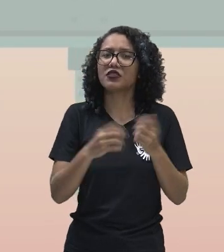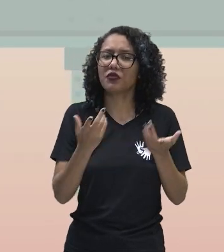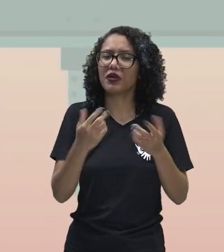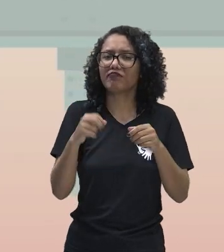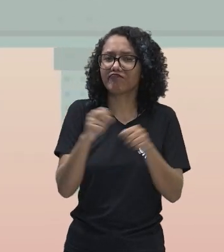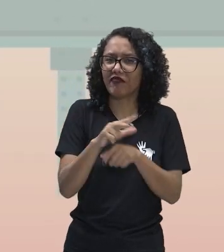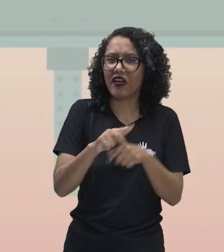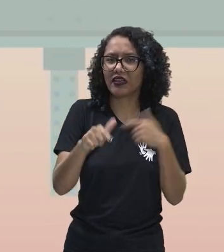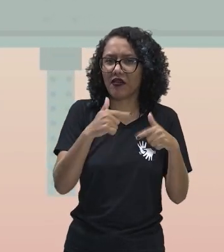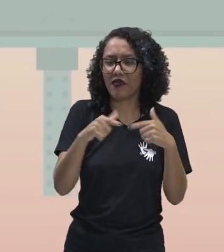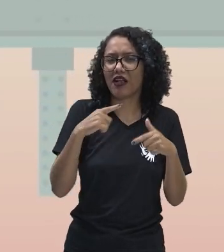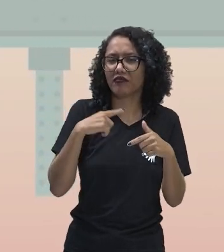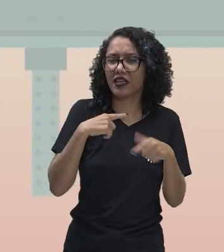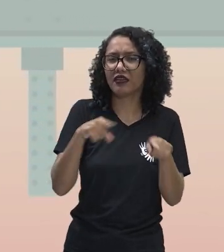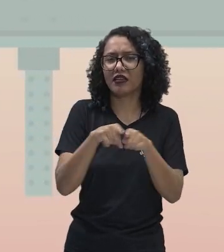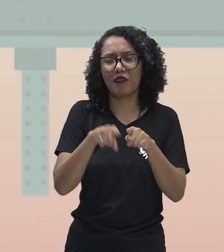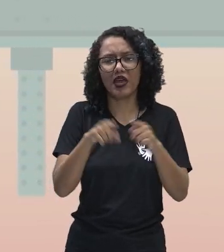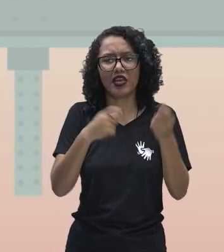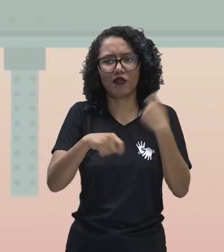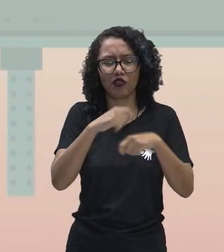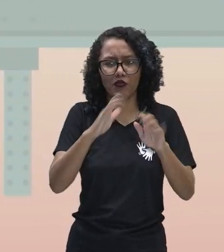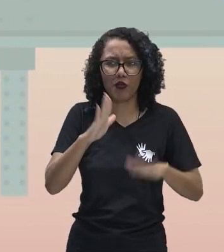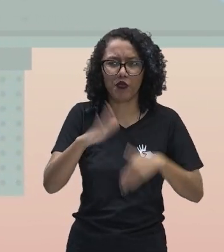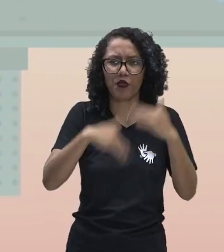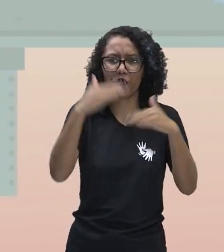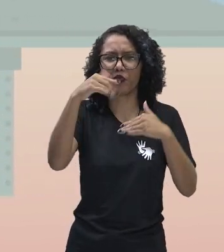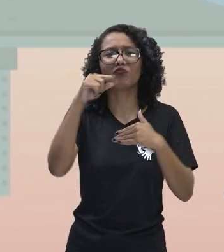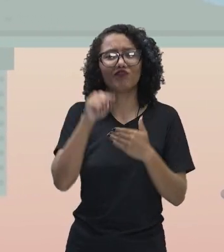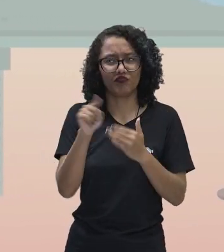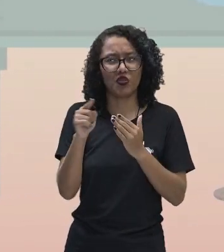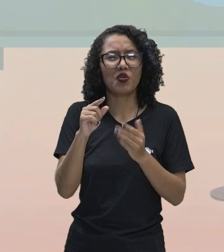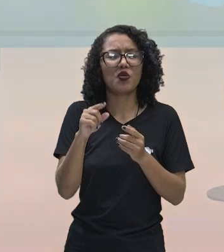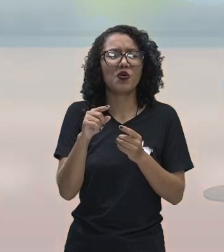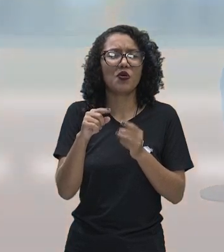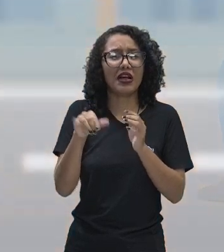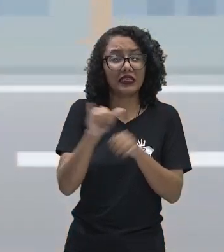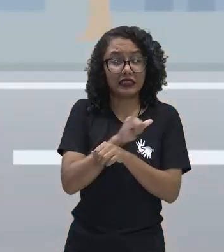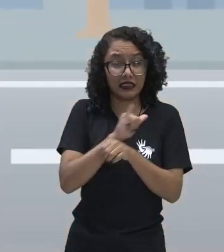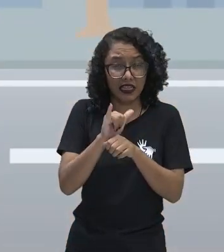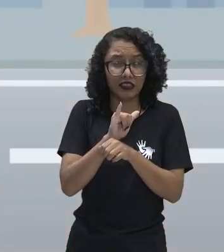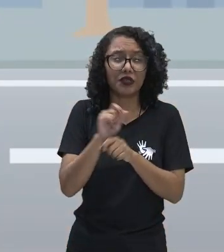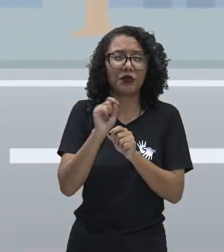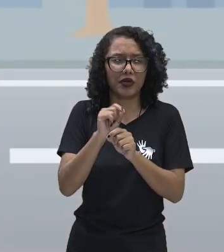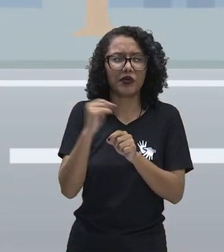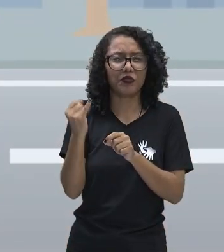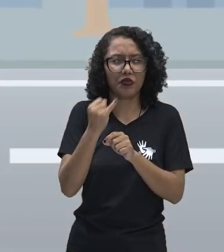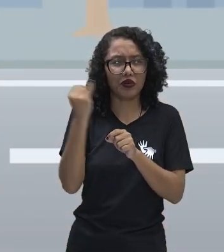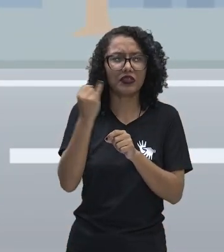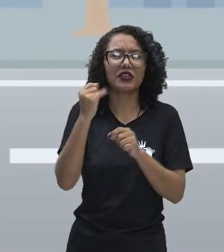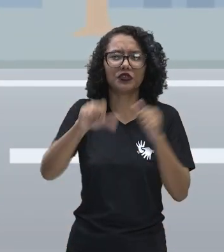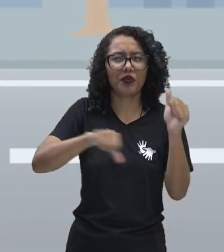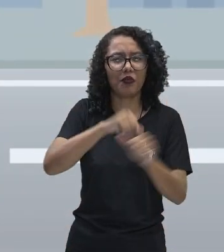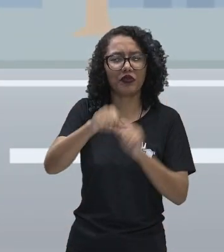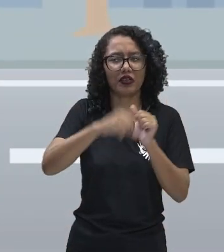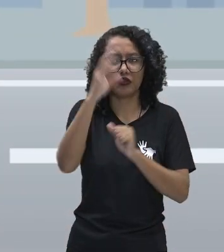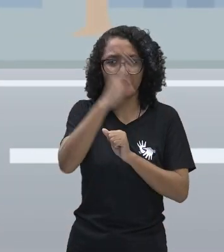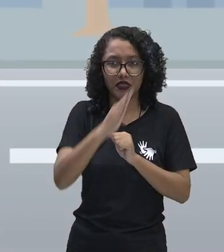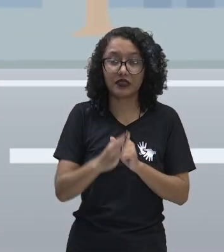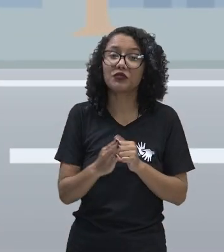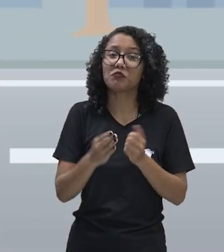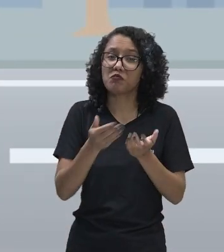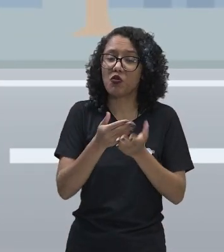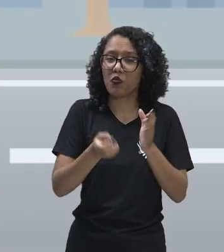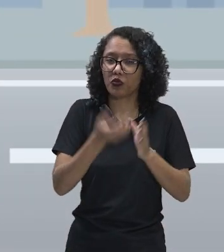impulsionando a economia. Esse movimento trouxe inovação e tecnologia ao país, transformando o Brasil em um dos maiores produtores